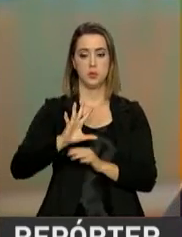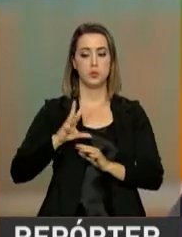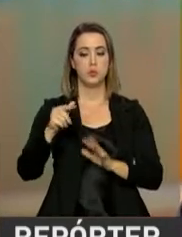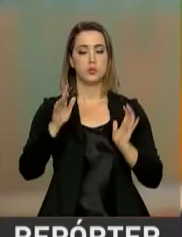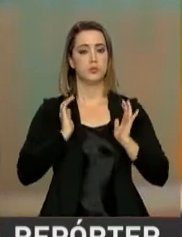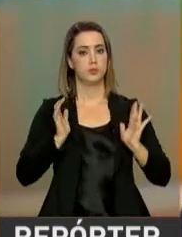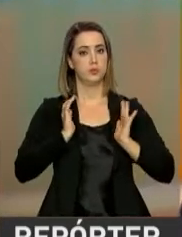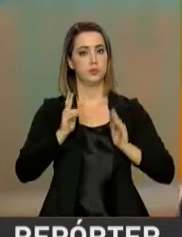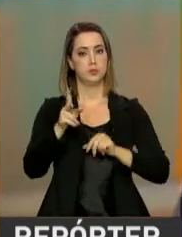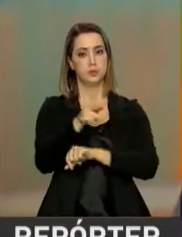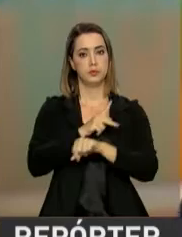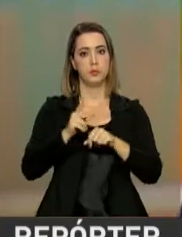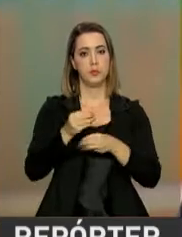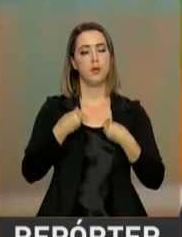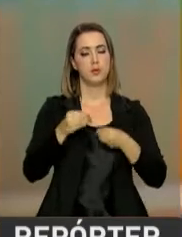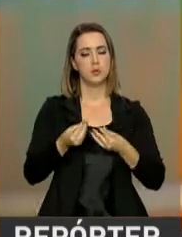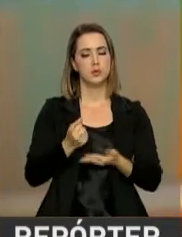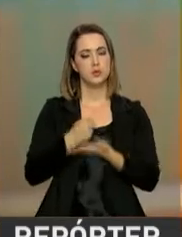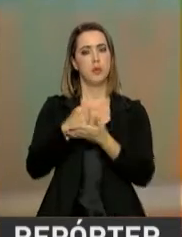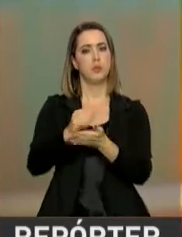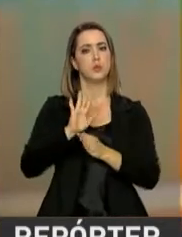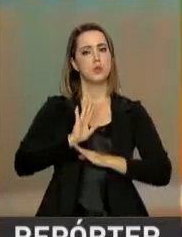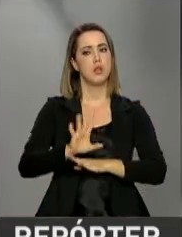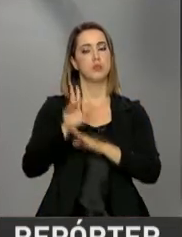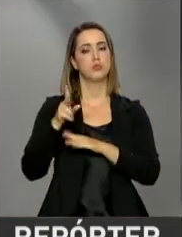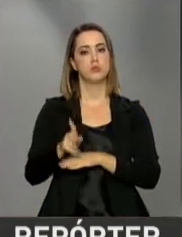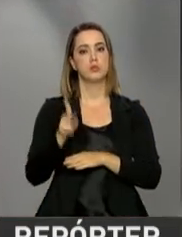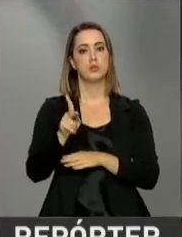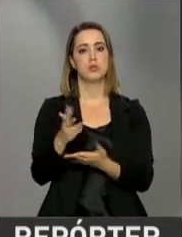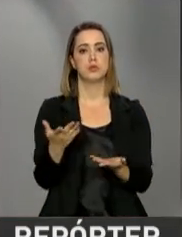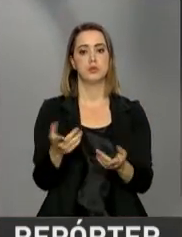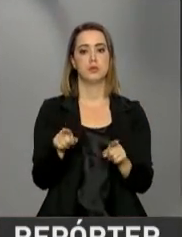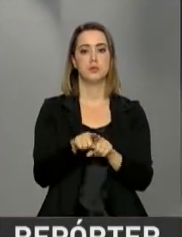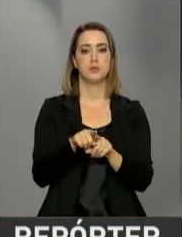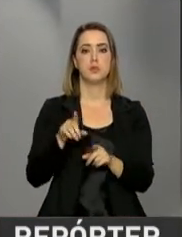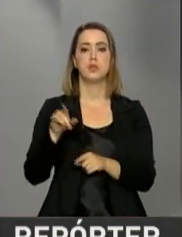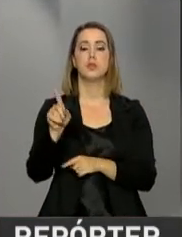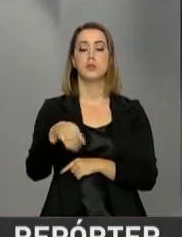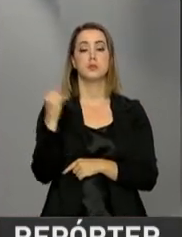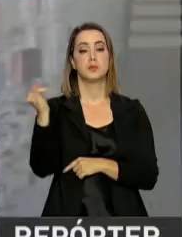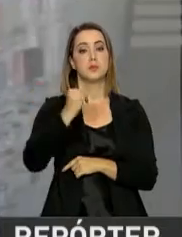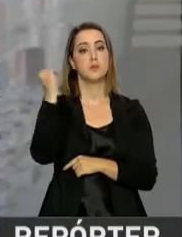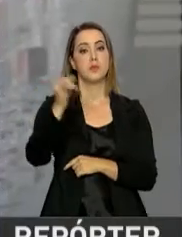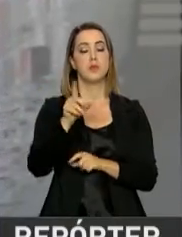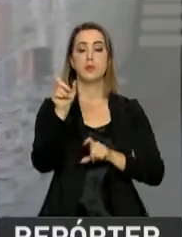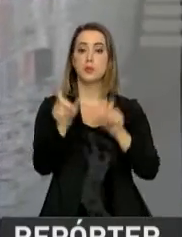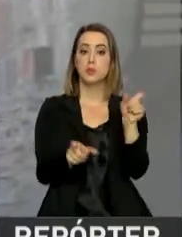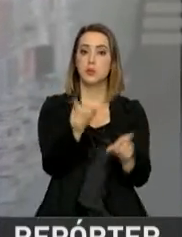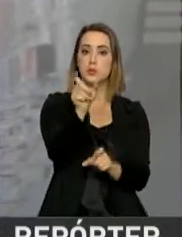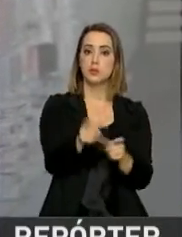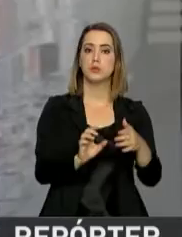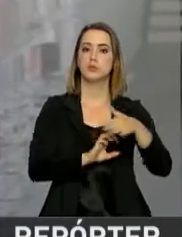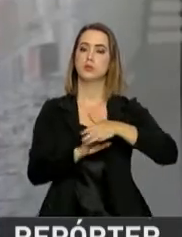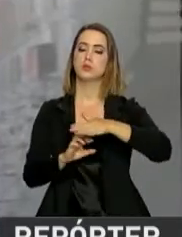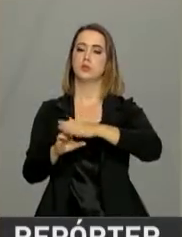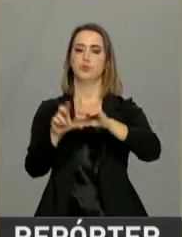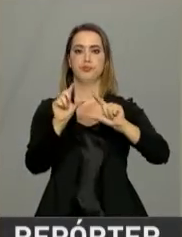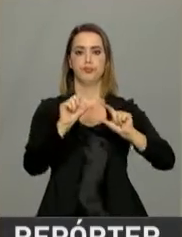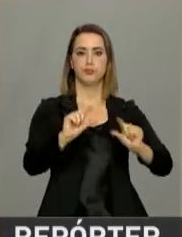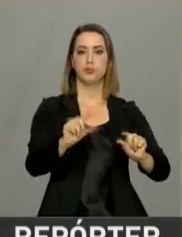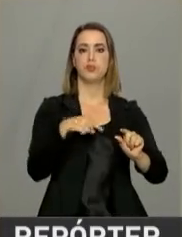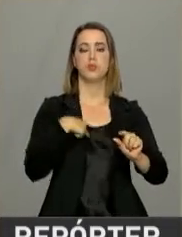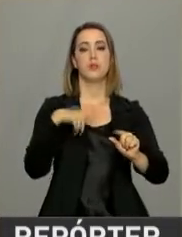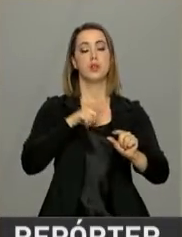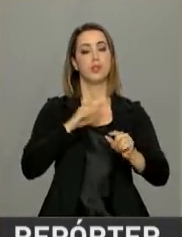temos que prestigiá-lo cada vez mais. E vamos prestigiando. Para nós é importantíssimo que os microempresários, os microempreendedores, tenham